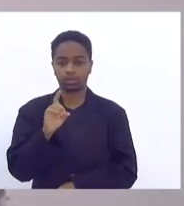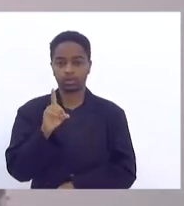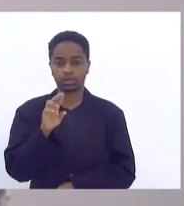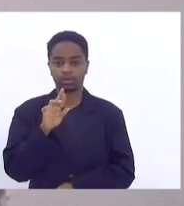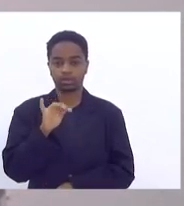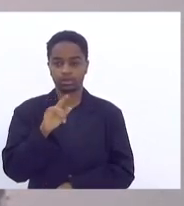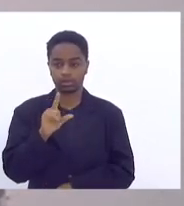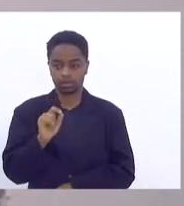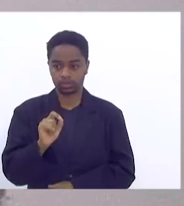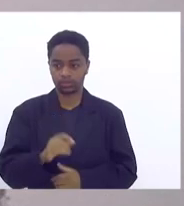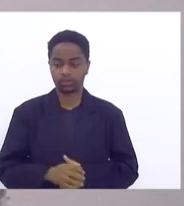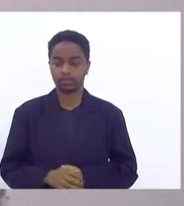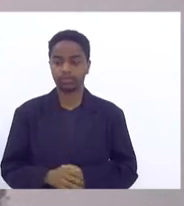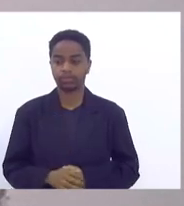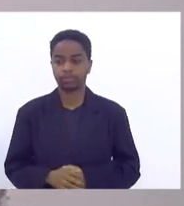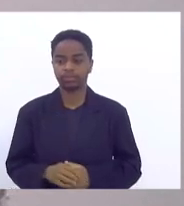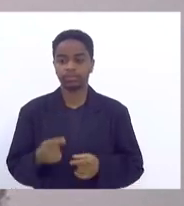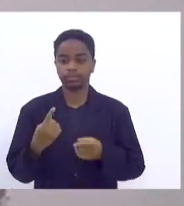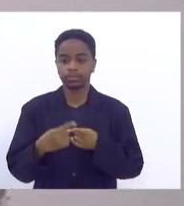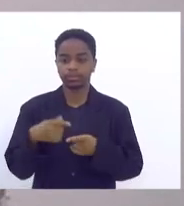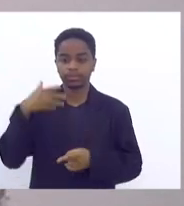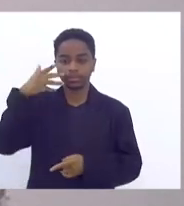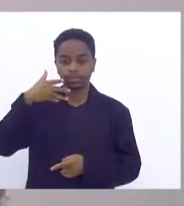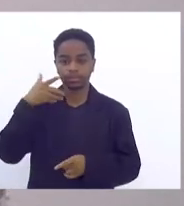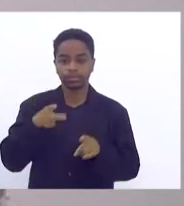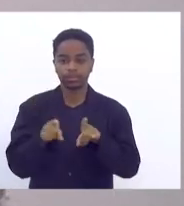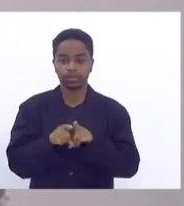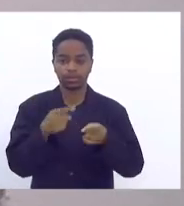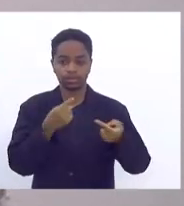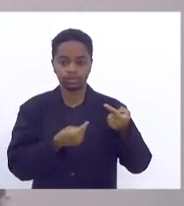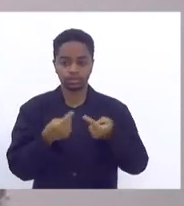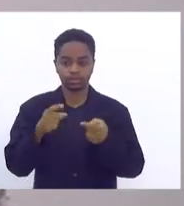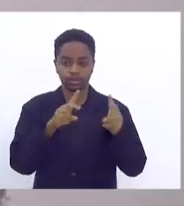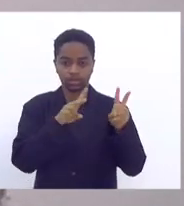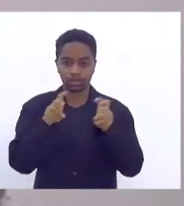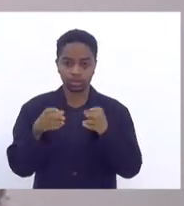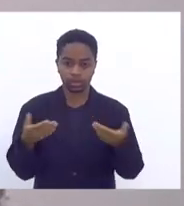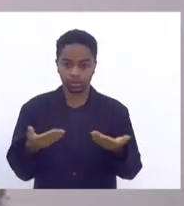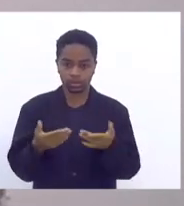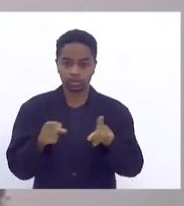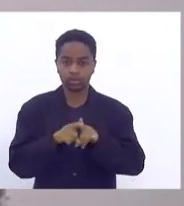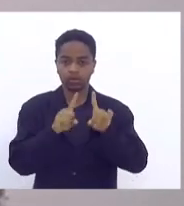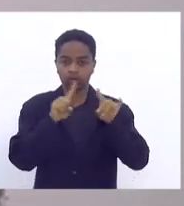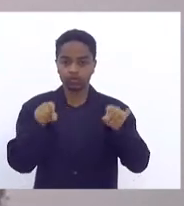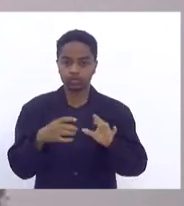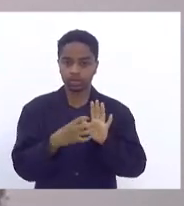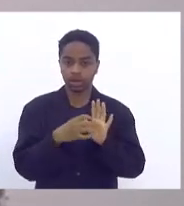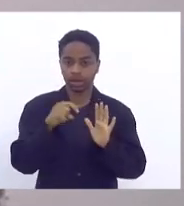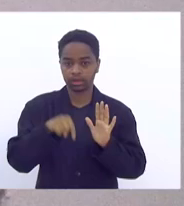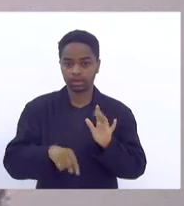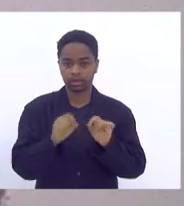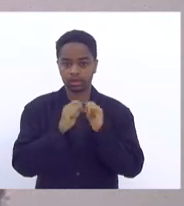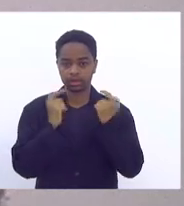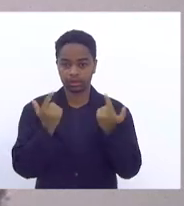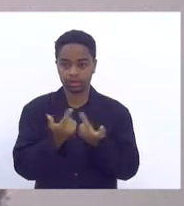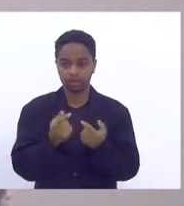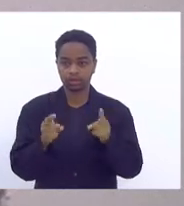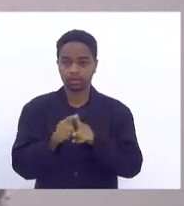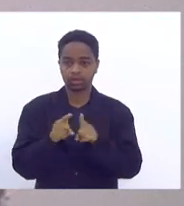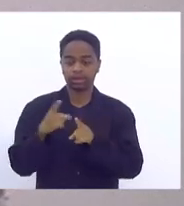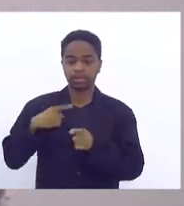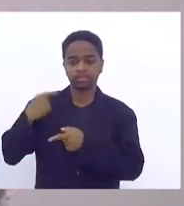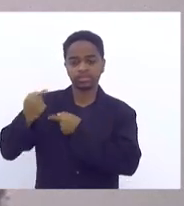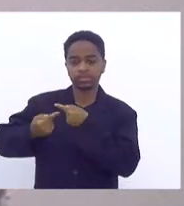eh palestraram debaterão sobre o assunto hoje servidores da casa servidores efetivos da Casas representando gerações